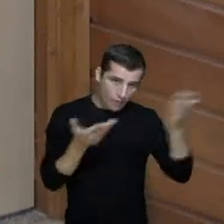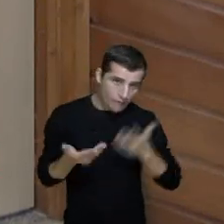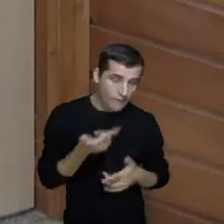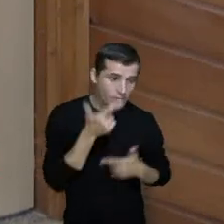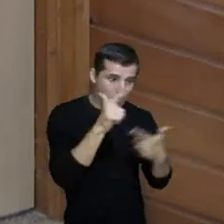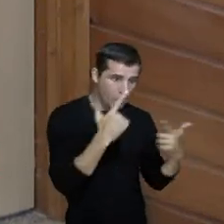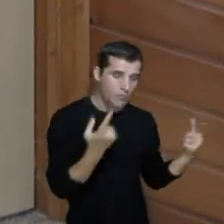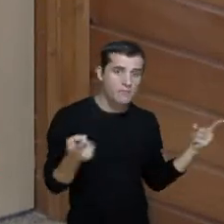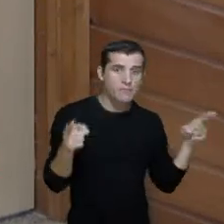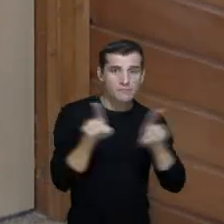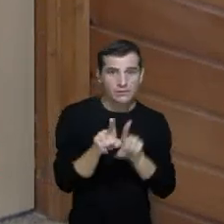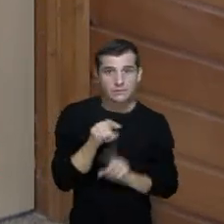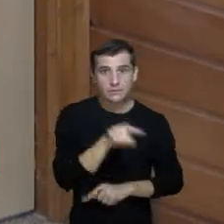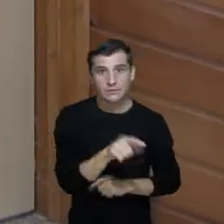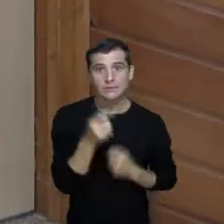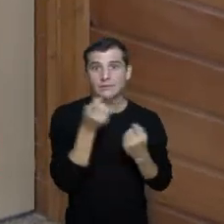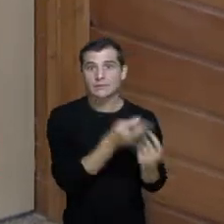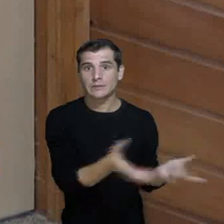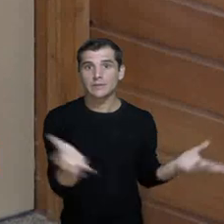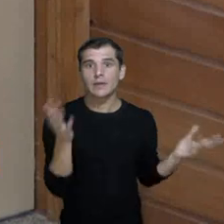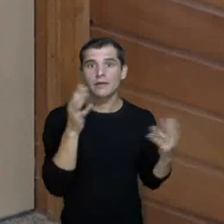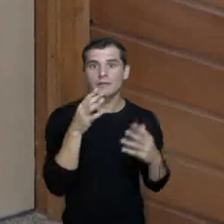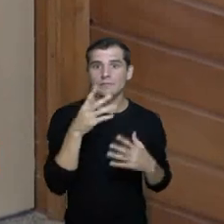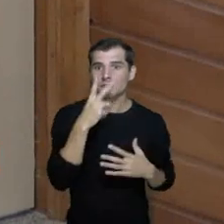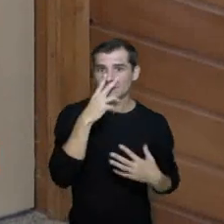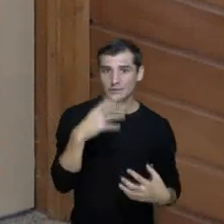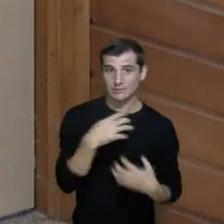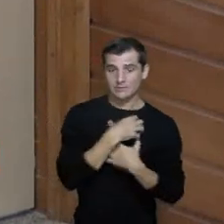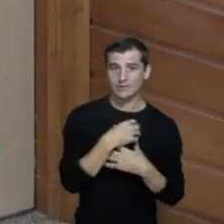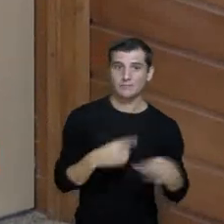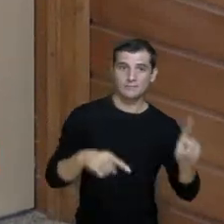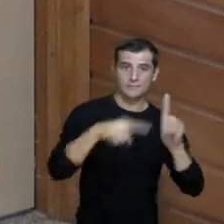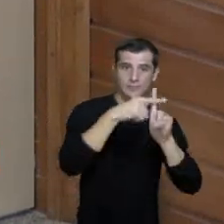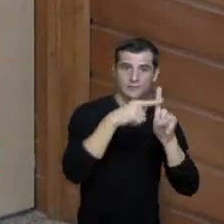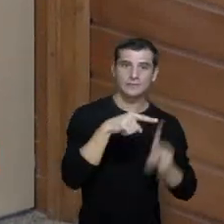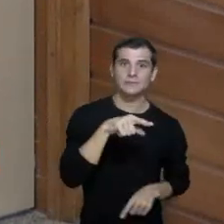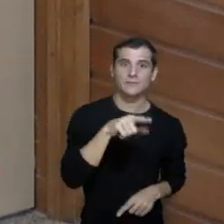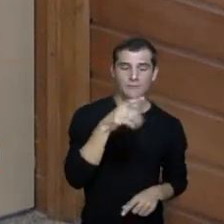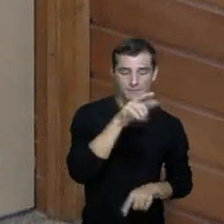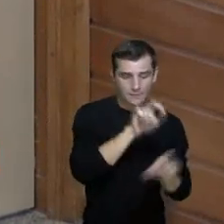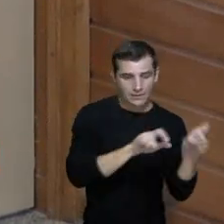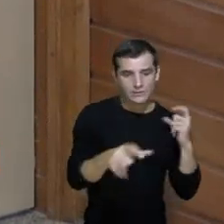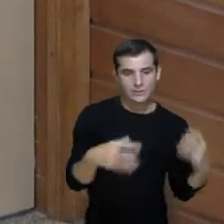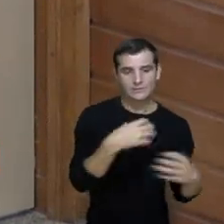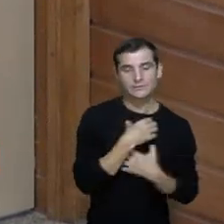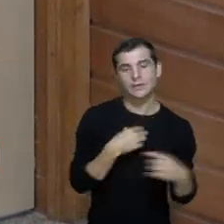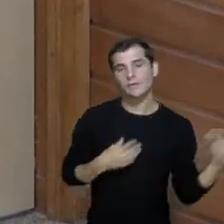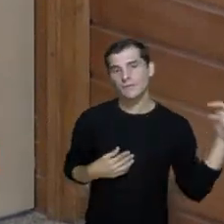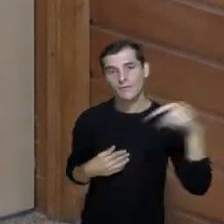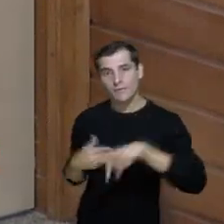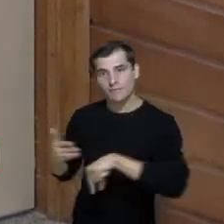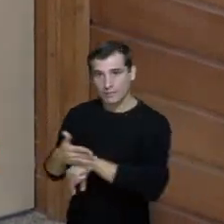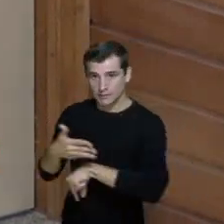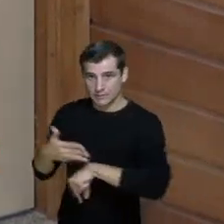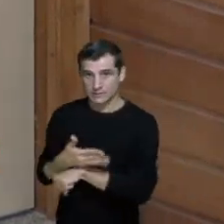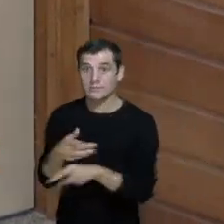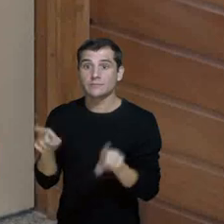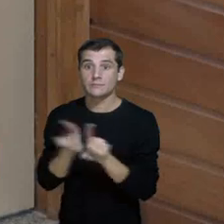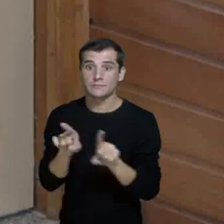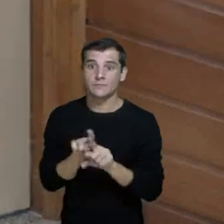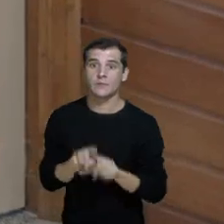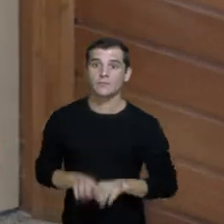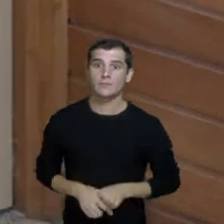positivamente Olha tem gente fazendo diferente isso contagia positivamente E é isso que a gente quer fazer eh